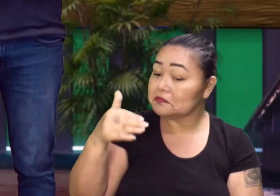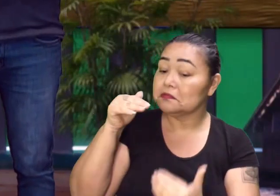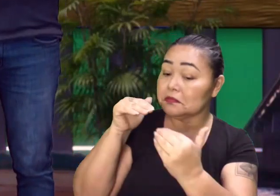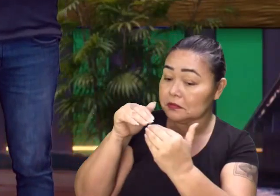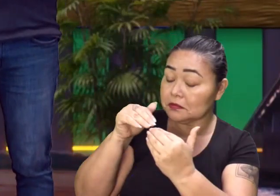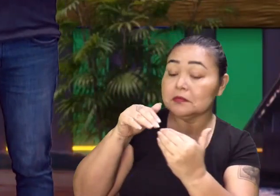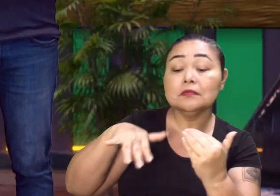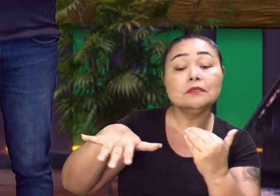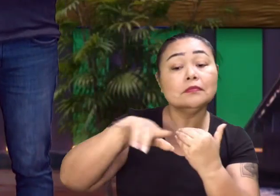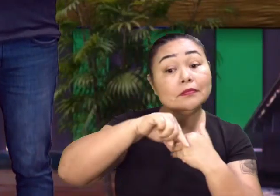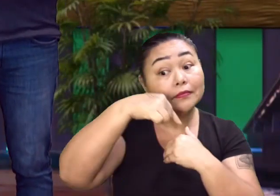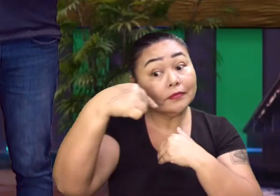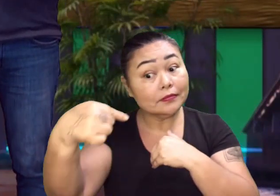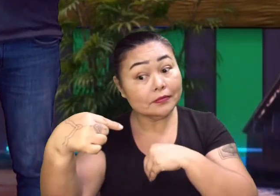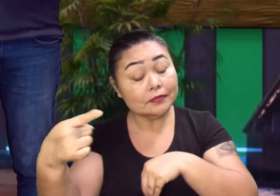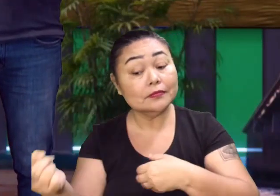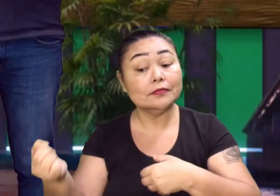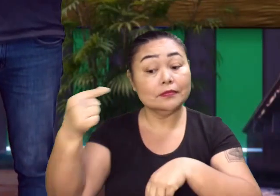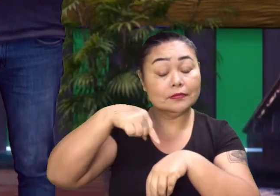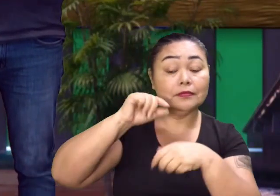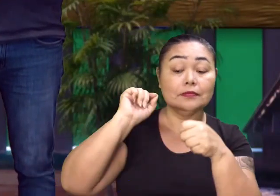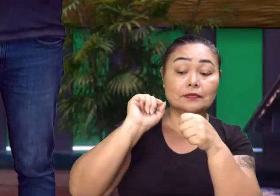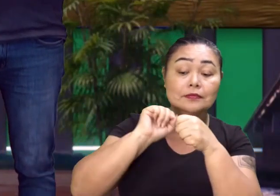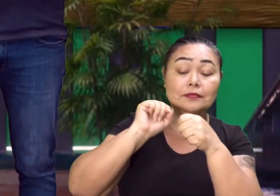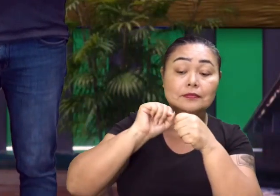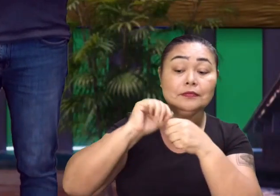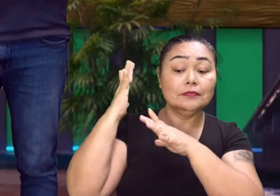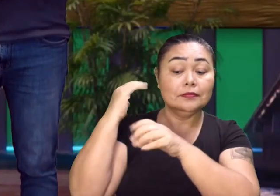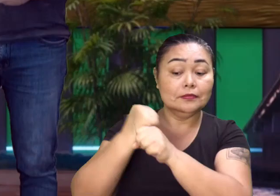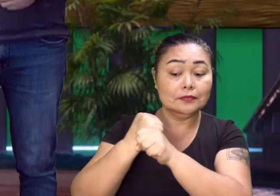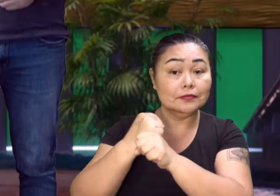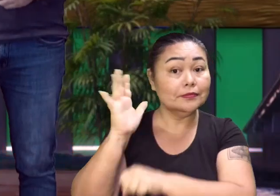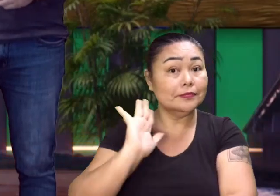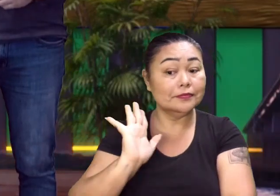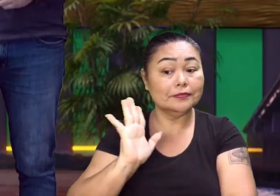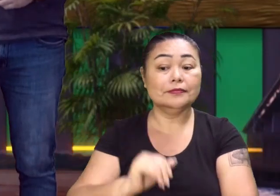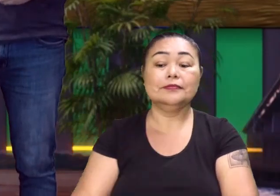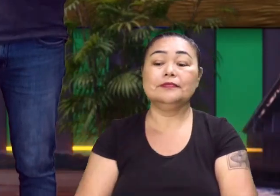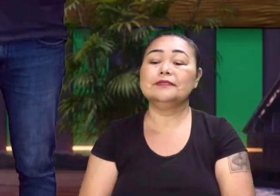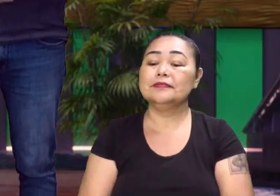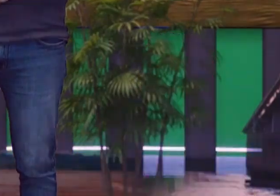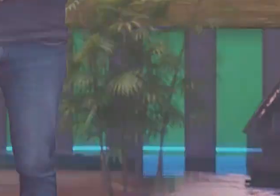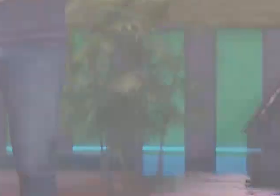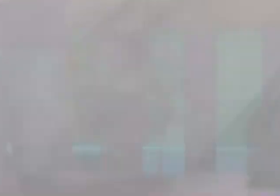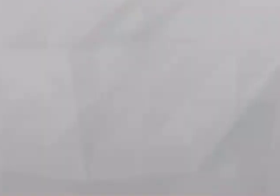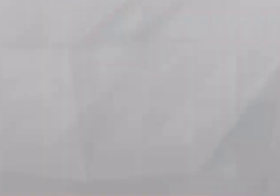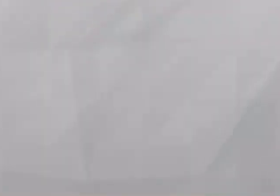isso, galerinha. A gente vai ali daqui a pouco, volta para fazer a revisão. Valeu, tchau! Tchau!